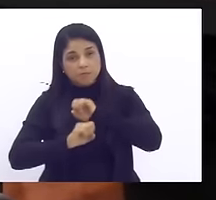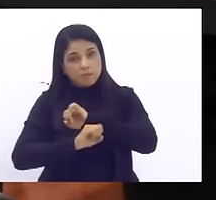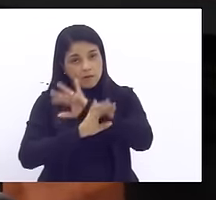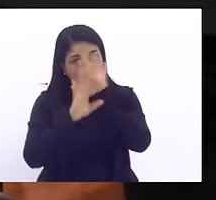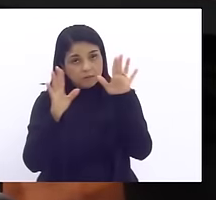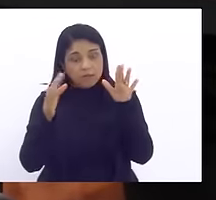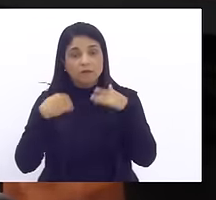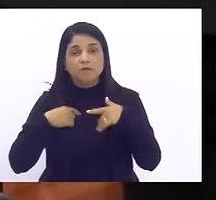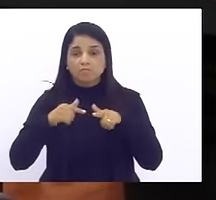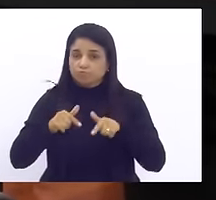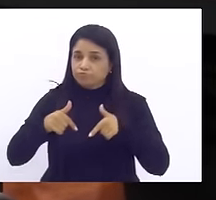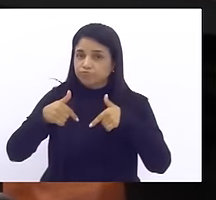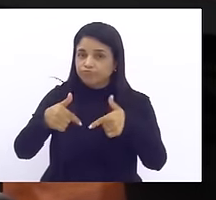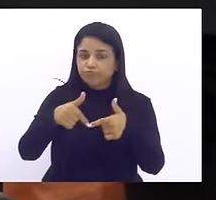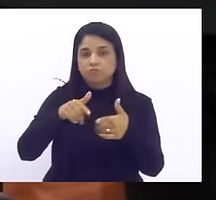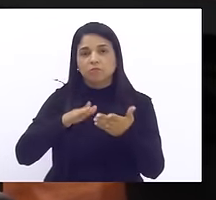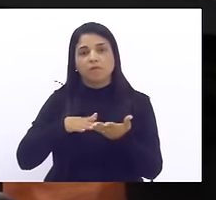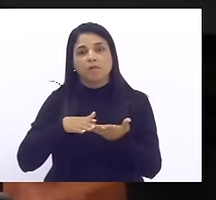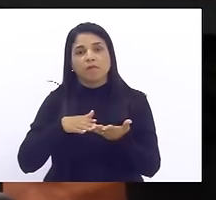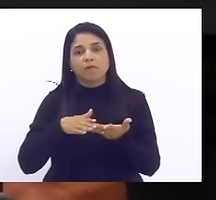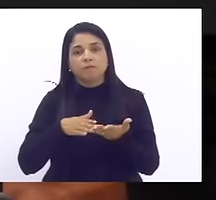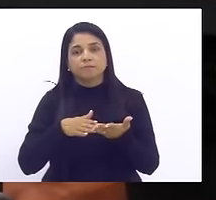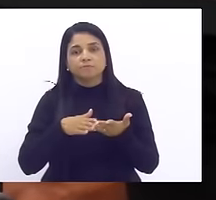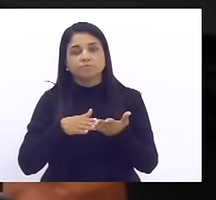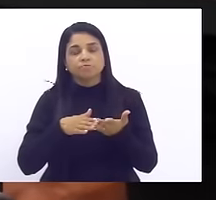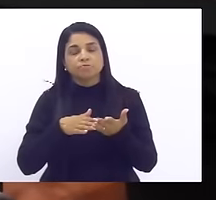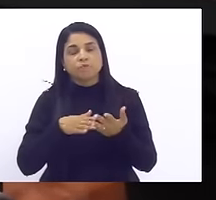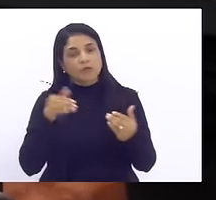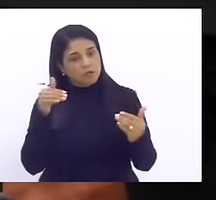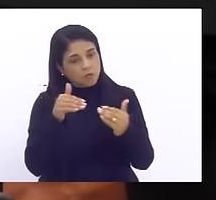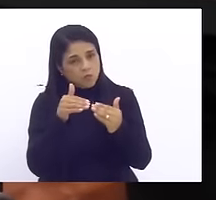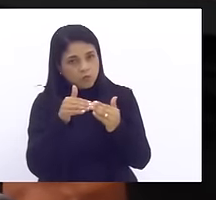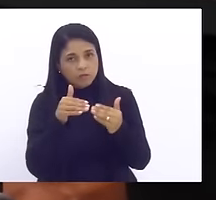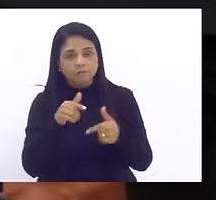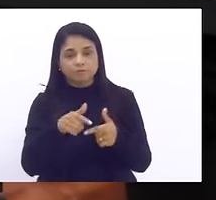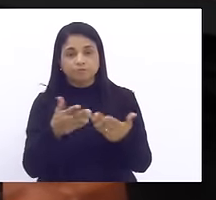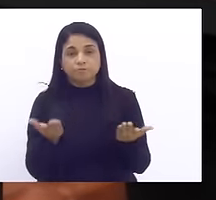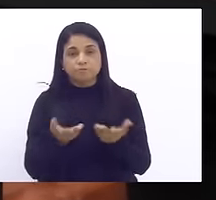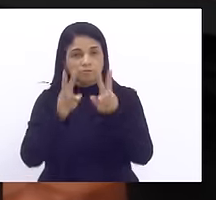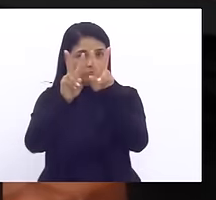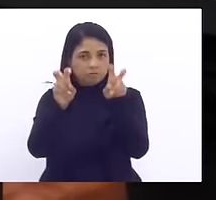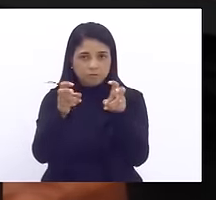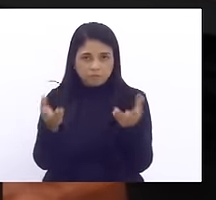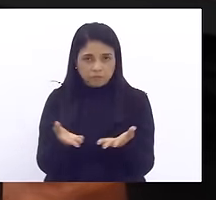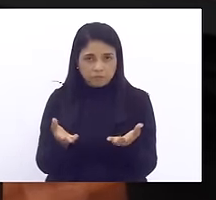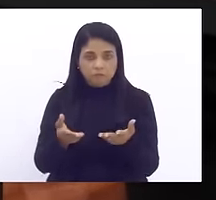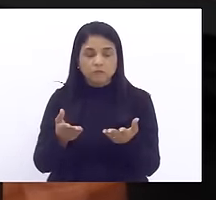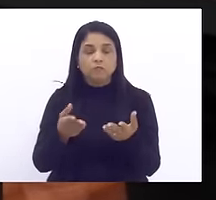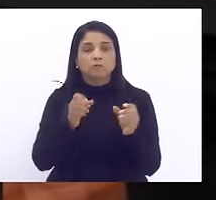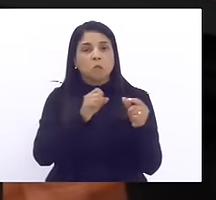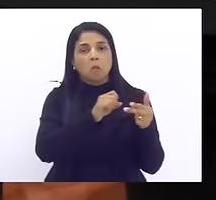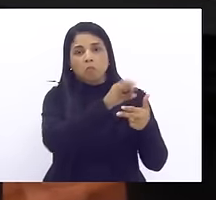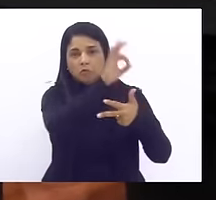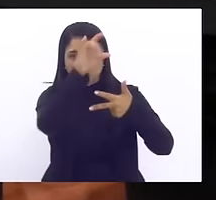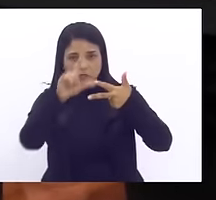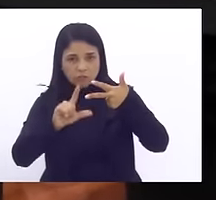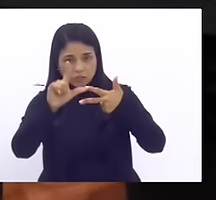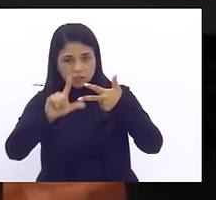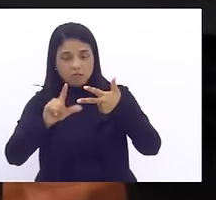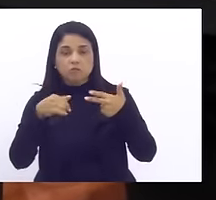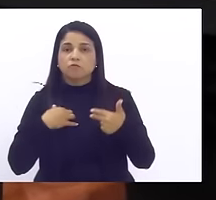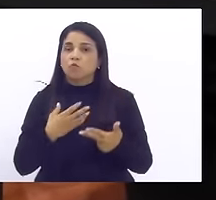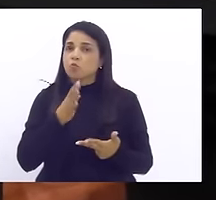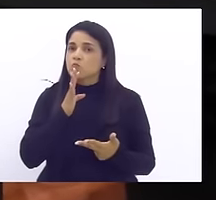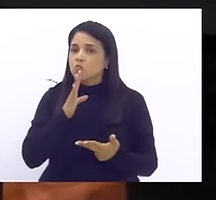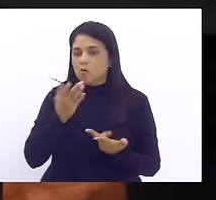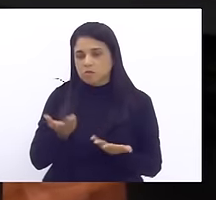providências e vai adotar as previdências que achar que é cabível é o caso é claro que está sendo abordado pelo poder legislativo que trouxe para conhecimento do dela